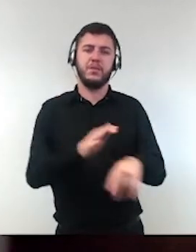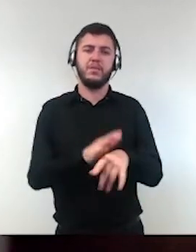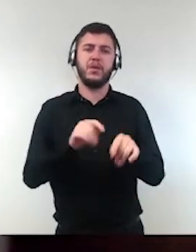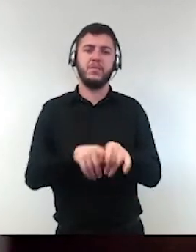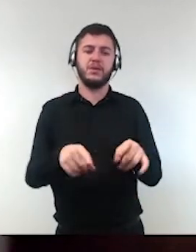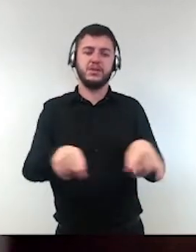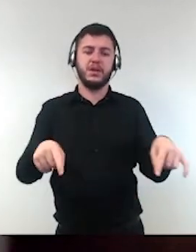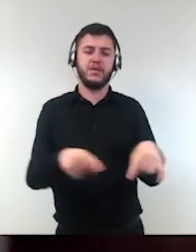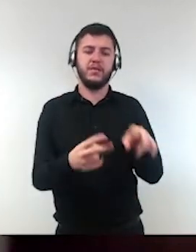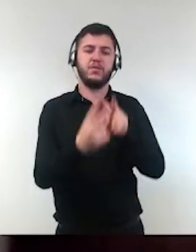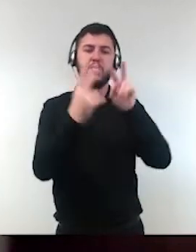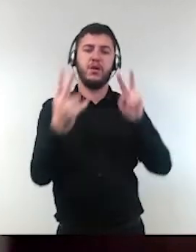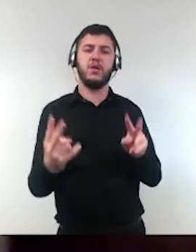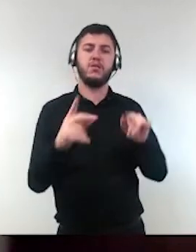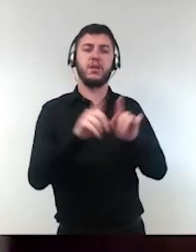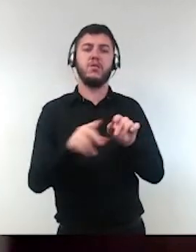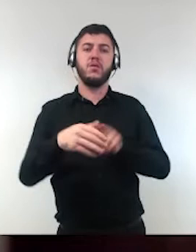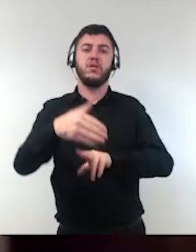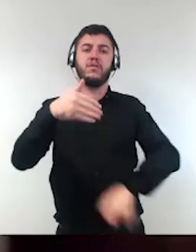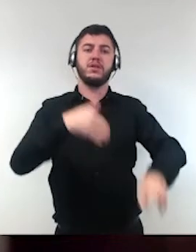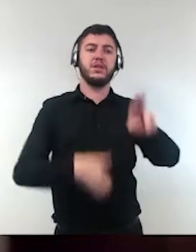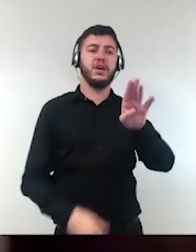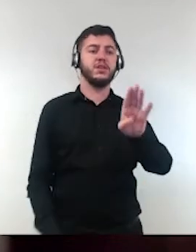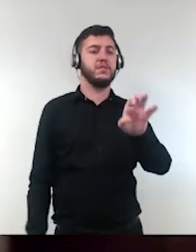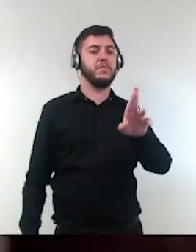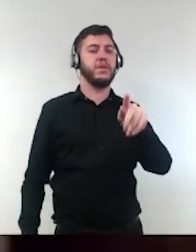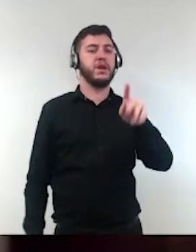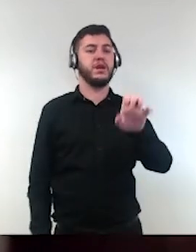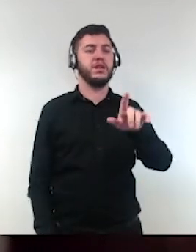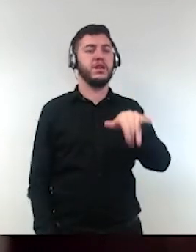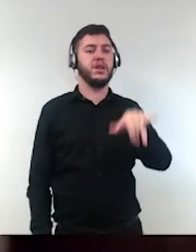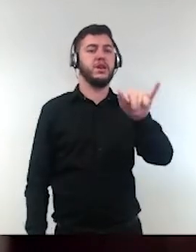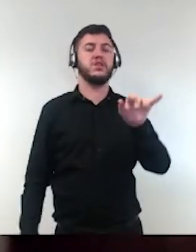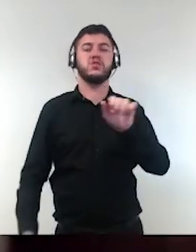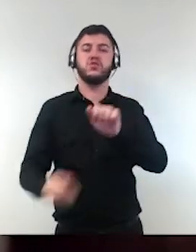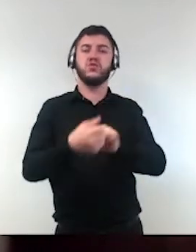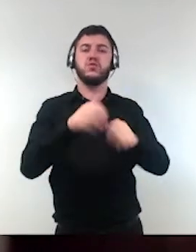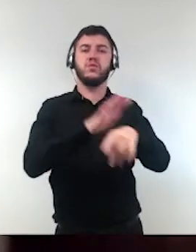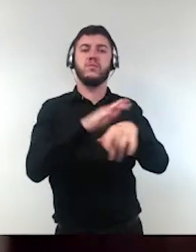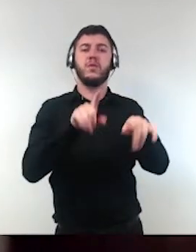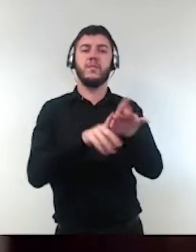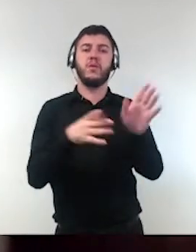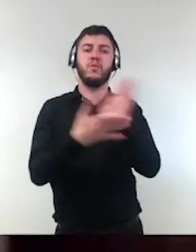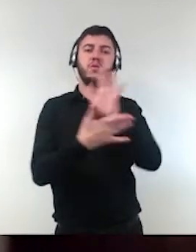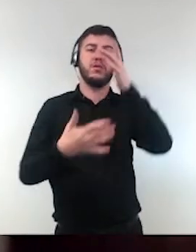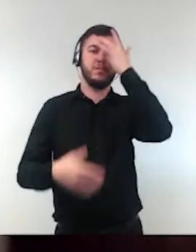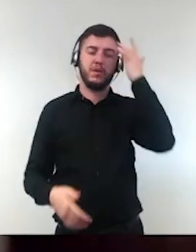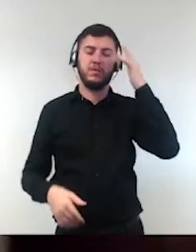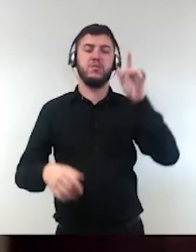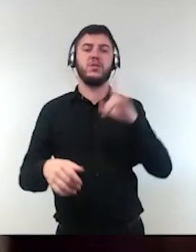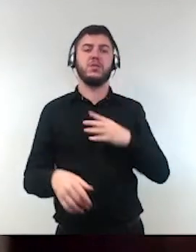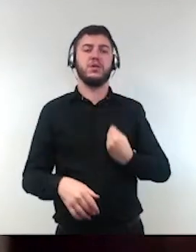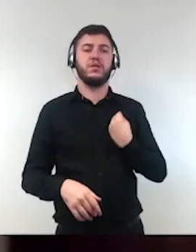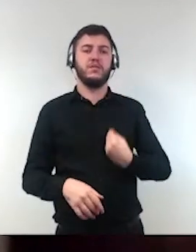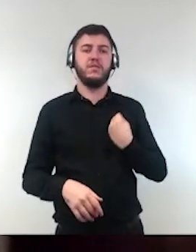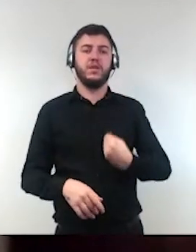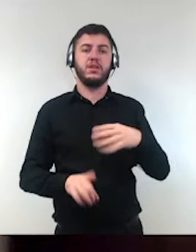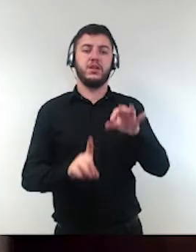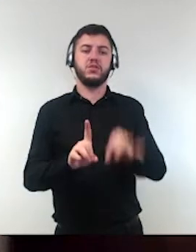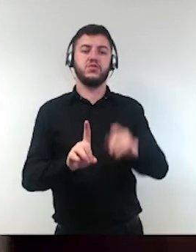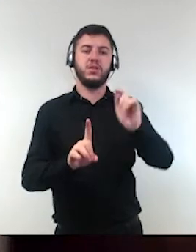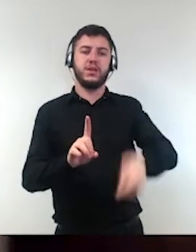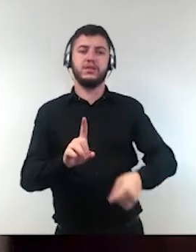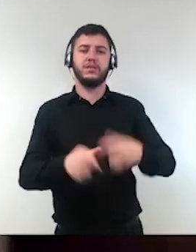Universidade de Berkeley, em que eu estive com magistrados do norte da Califórnia e me disseram que lá no norte da Califórnia